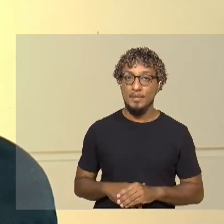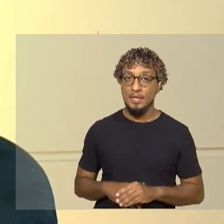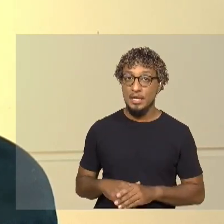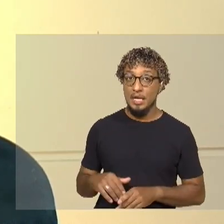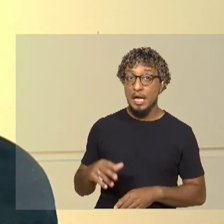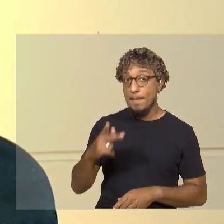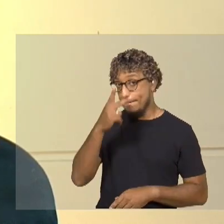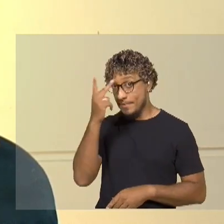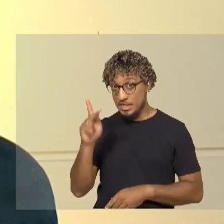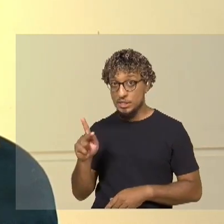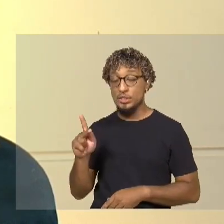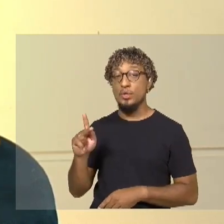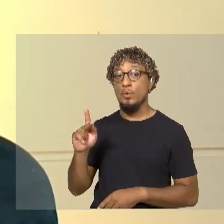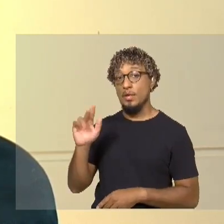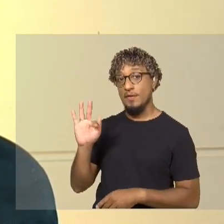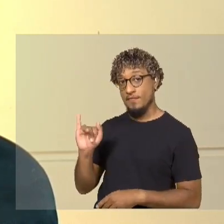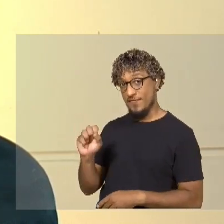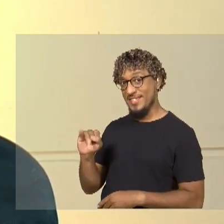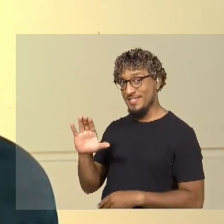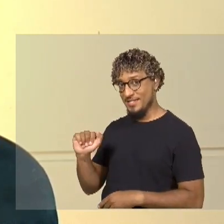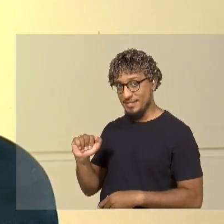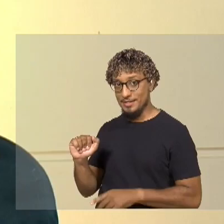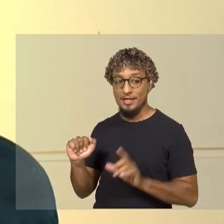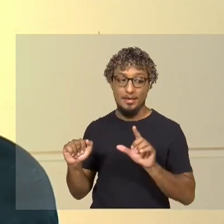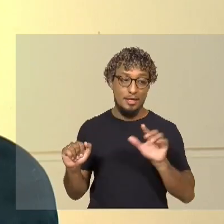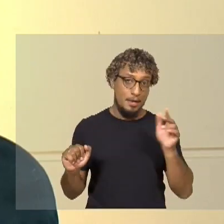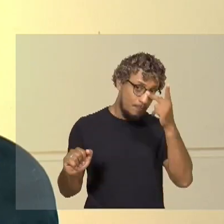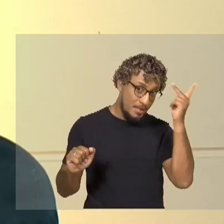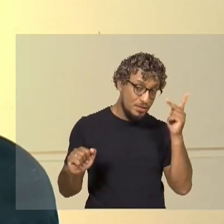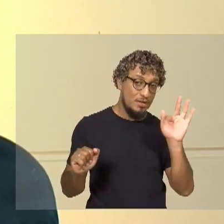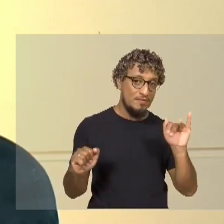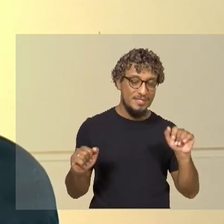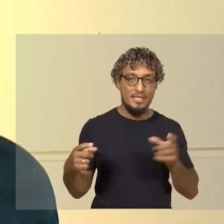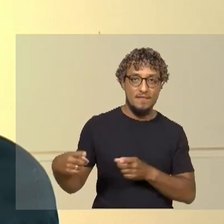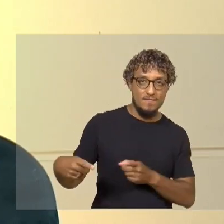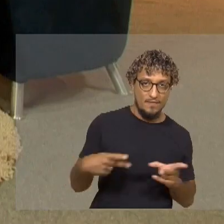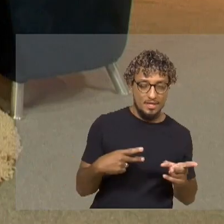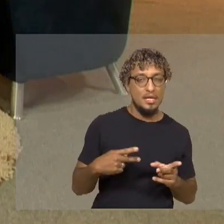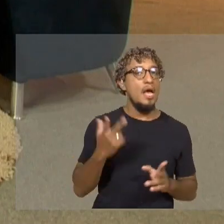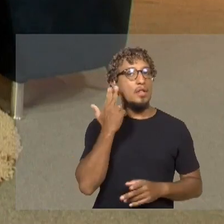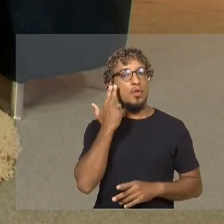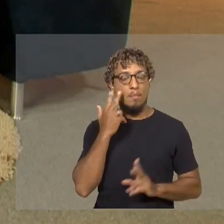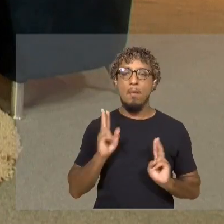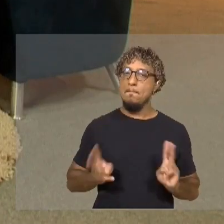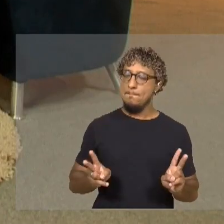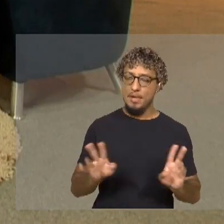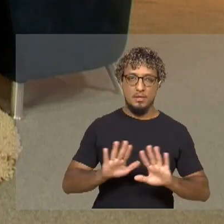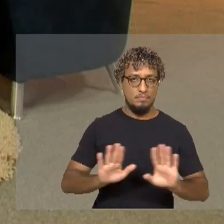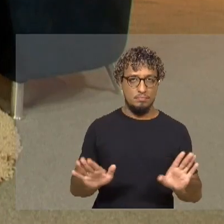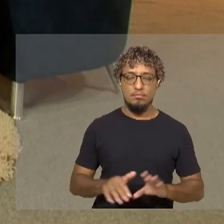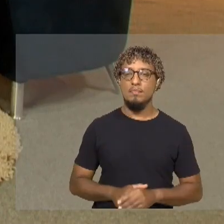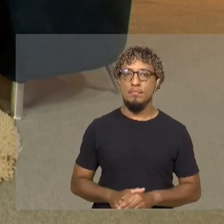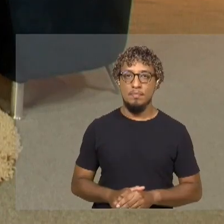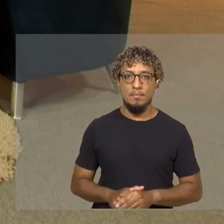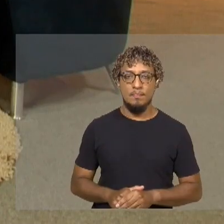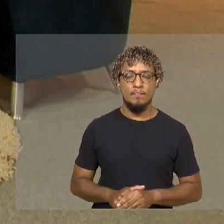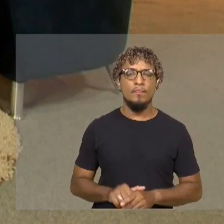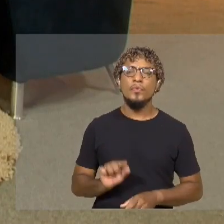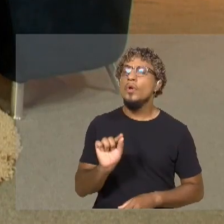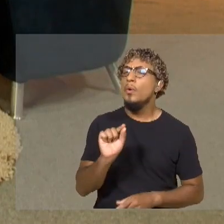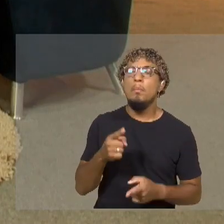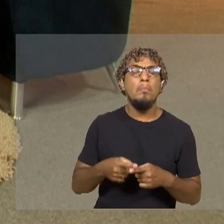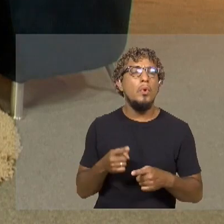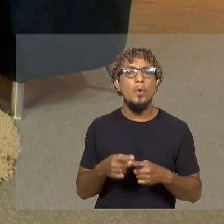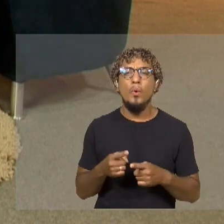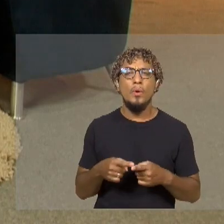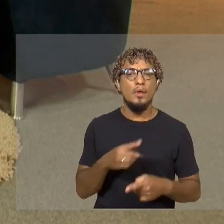a isenção que havia, de 60% do imposto de importação. E aí eu queria saber o que, que motivou, talvez, a Receita a fazer